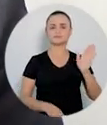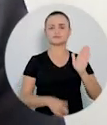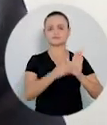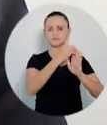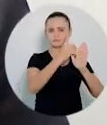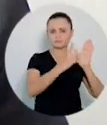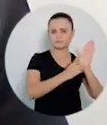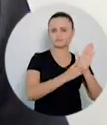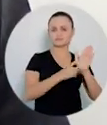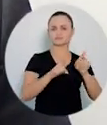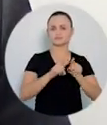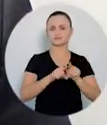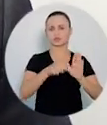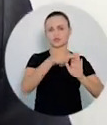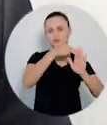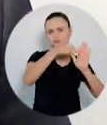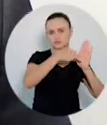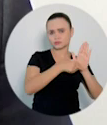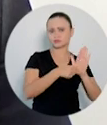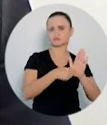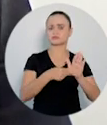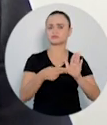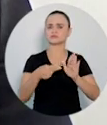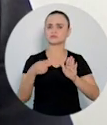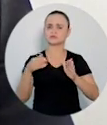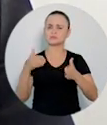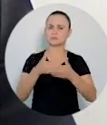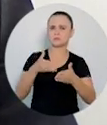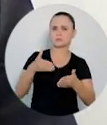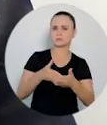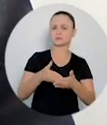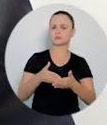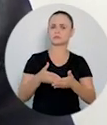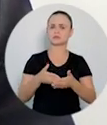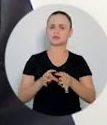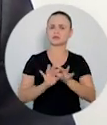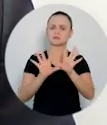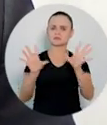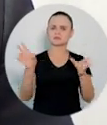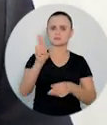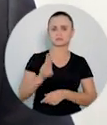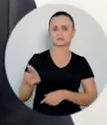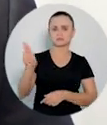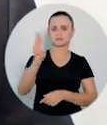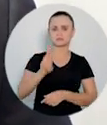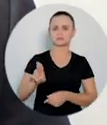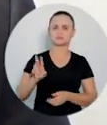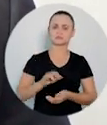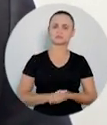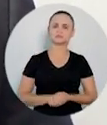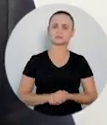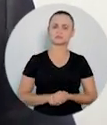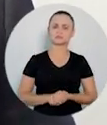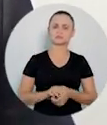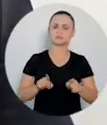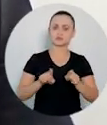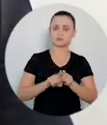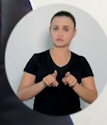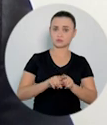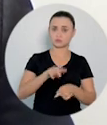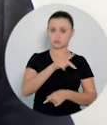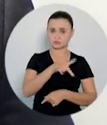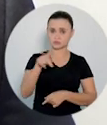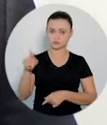esses decretos, esses atos normativos vêm impedir a autonomia universitária, que no seu tripé, autonomia